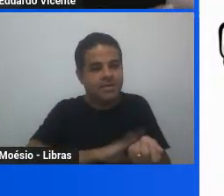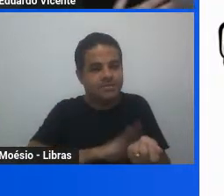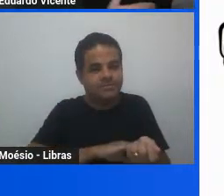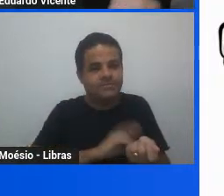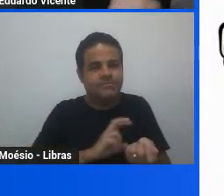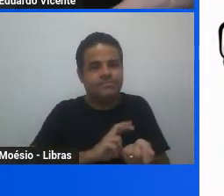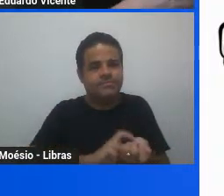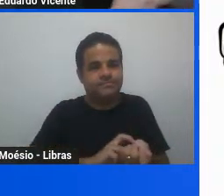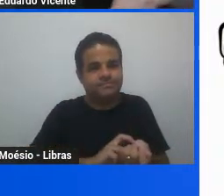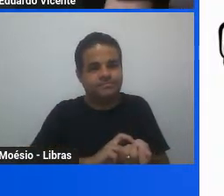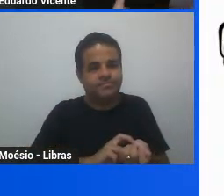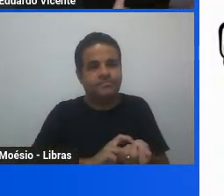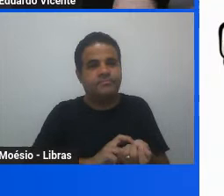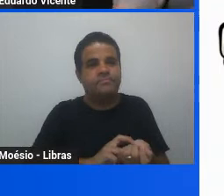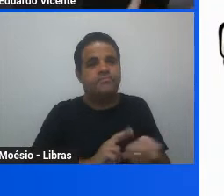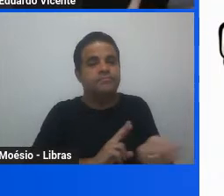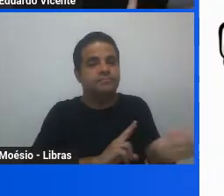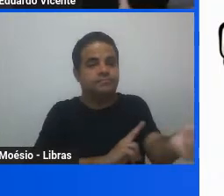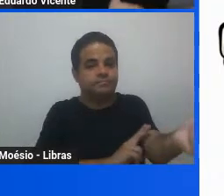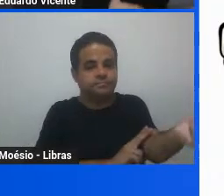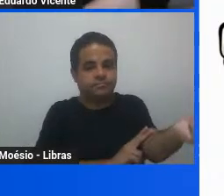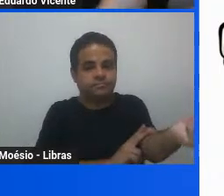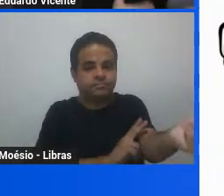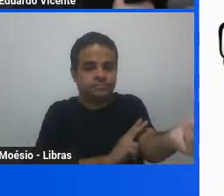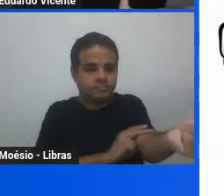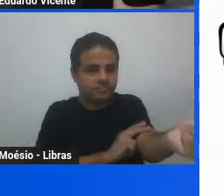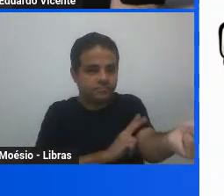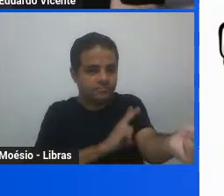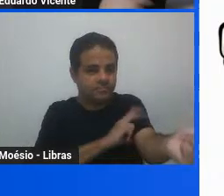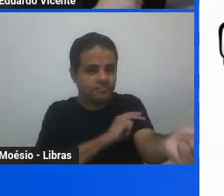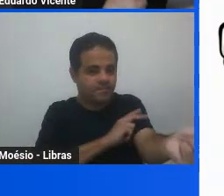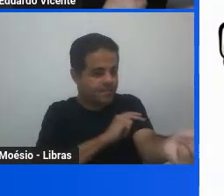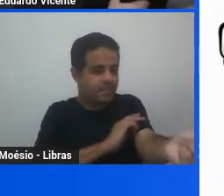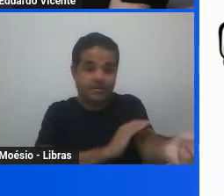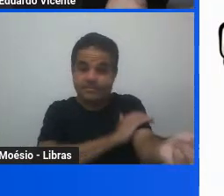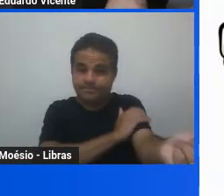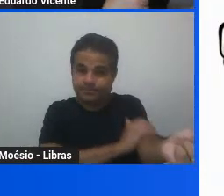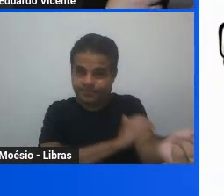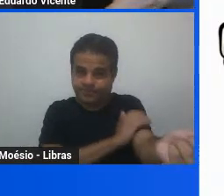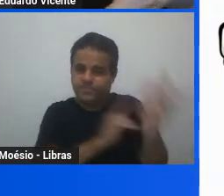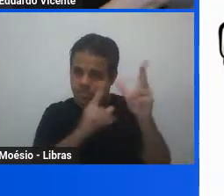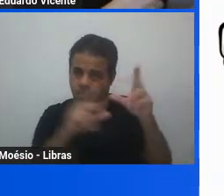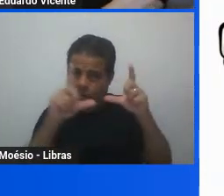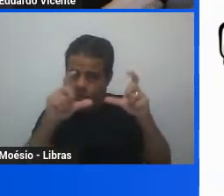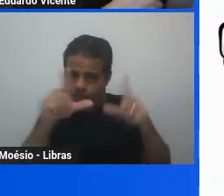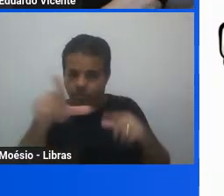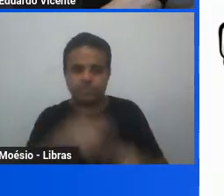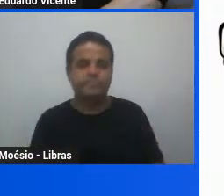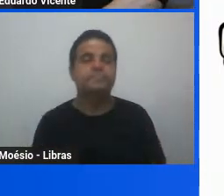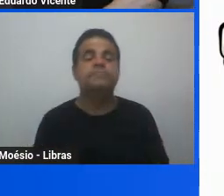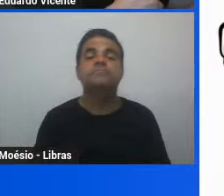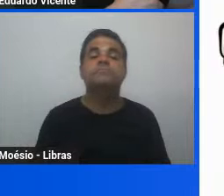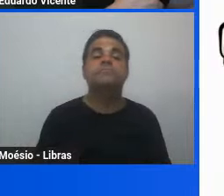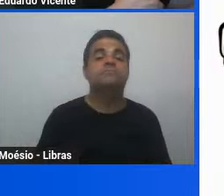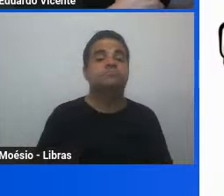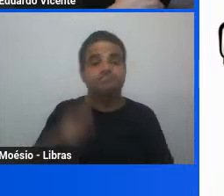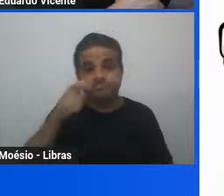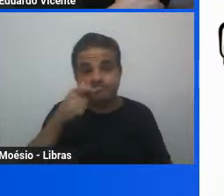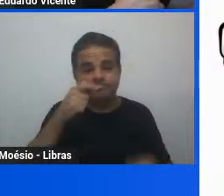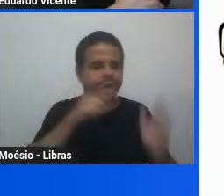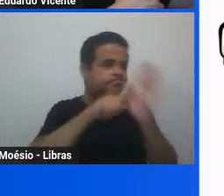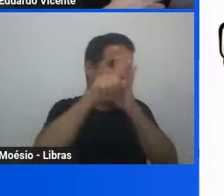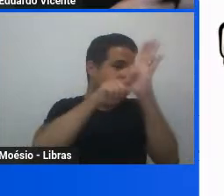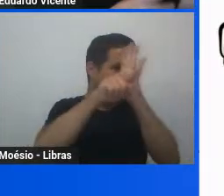bem aqui ao lado, né, desta região aqui, ó. Então eu vou checar